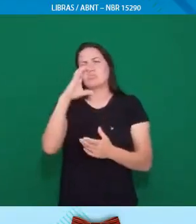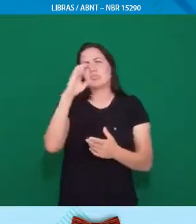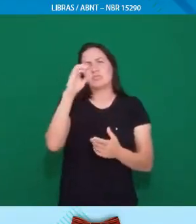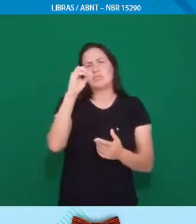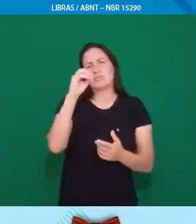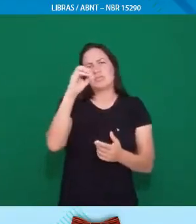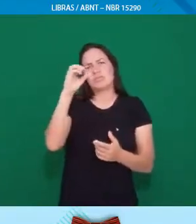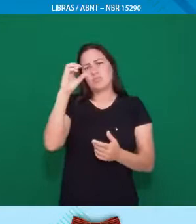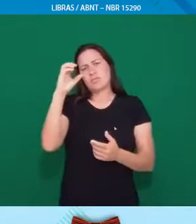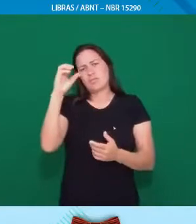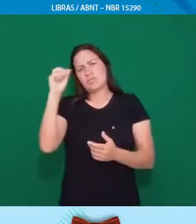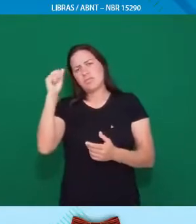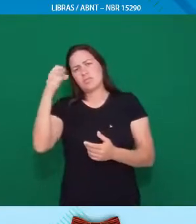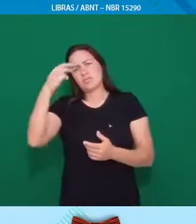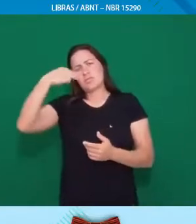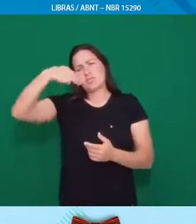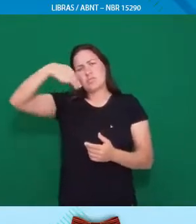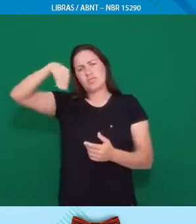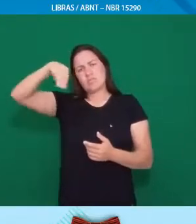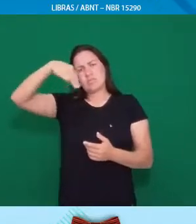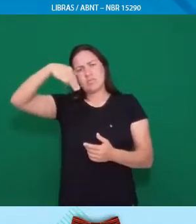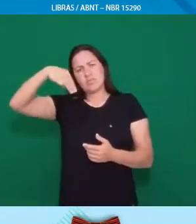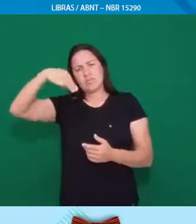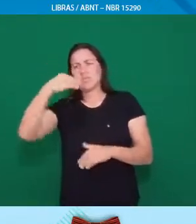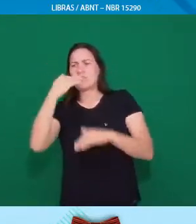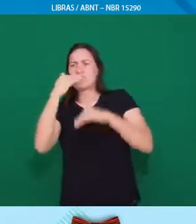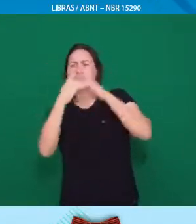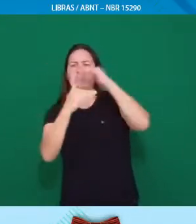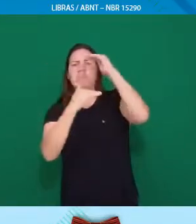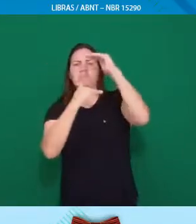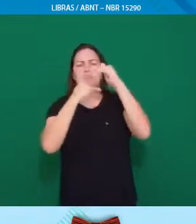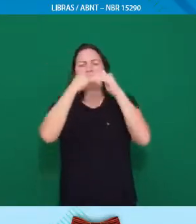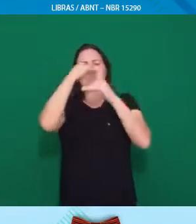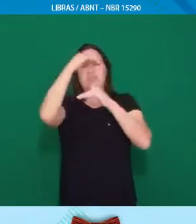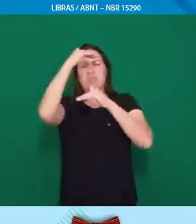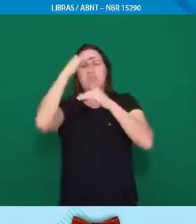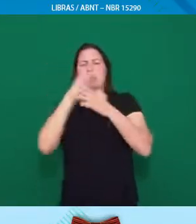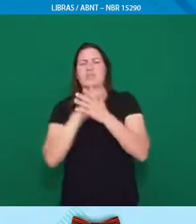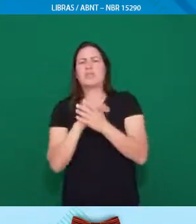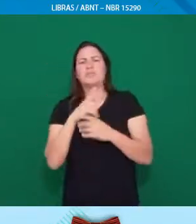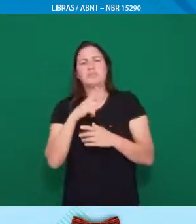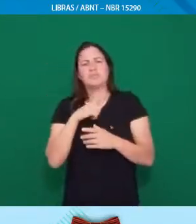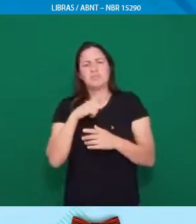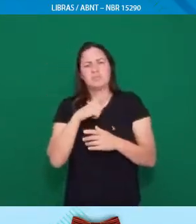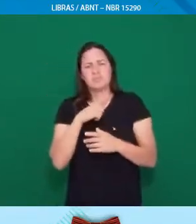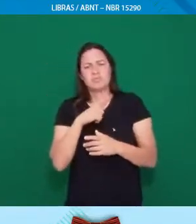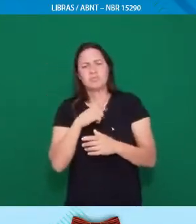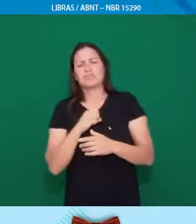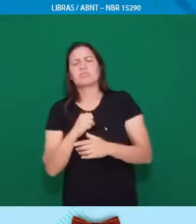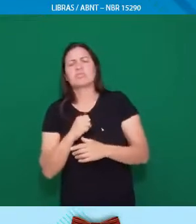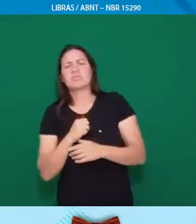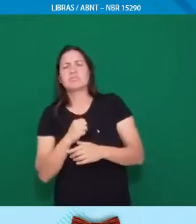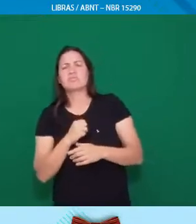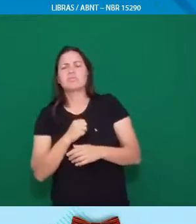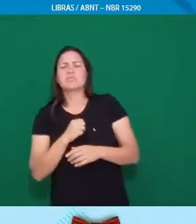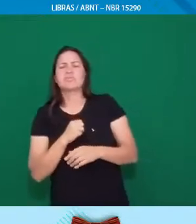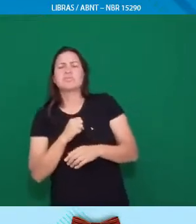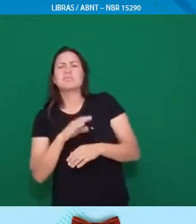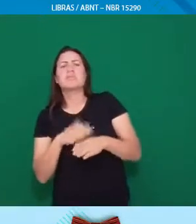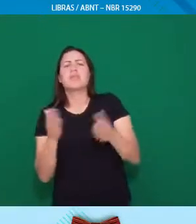cocantes sempre teve uma premissa os tripé de crescimento dela ela tem que crescer com um emprego